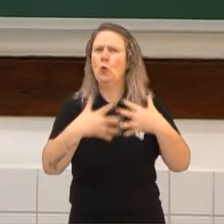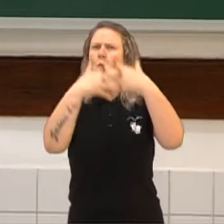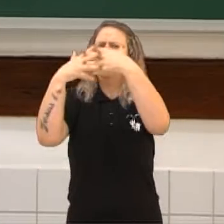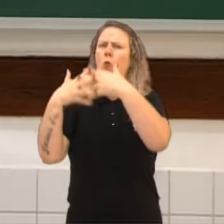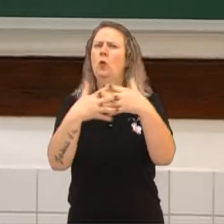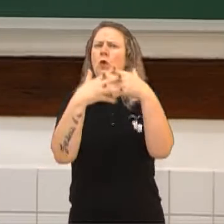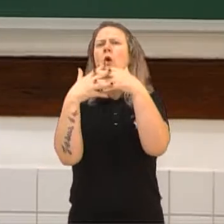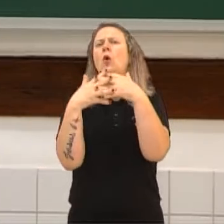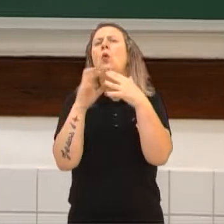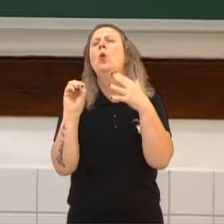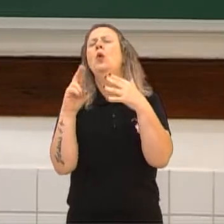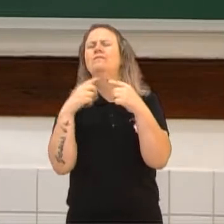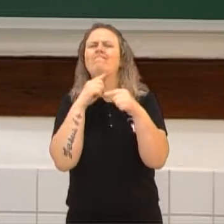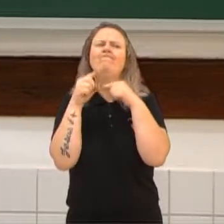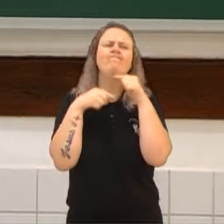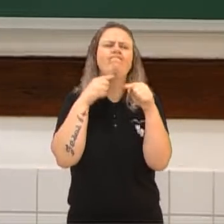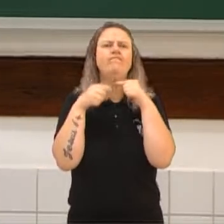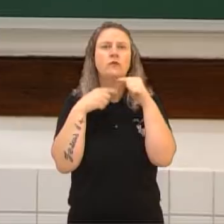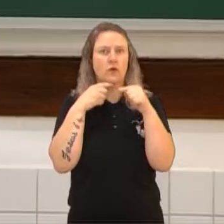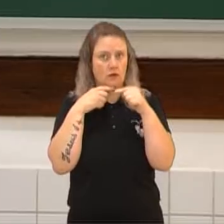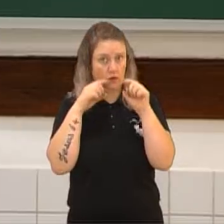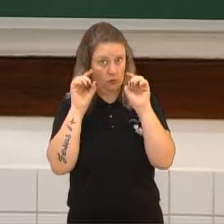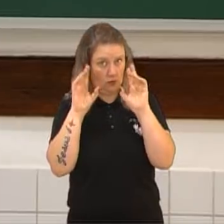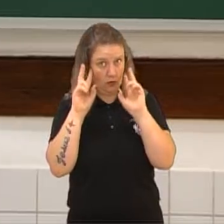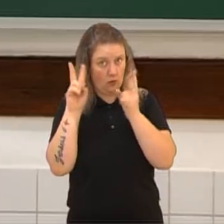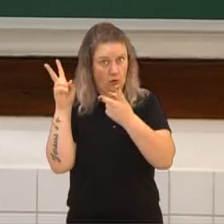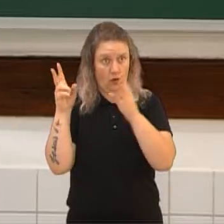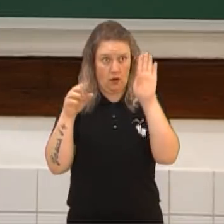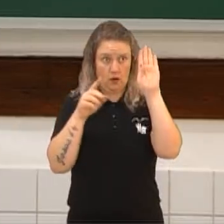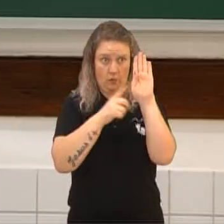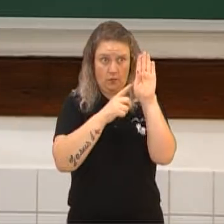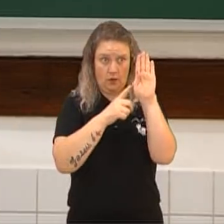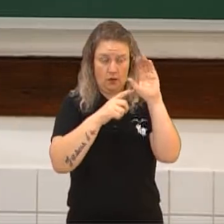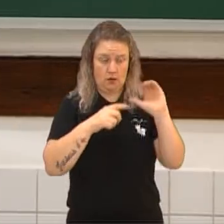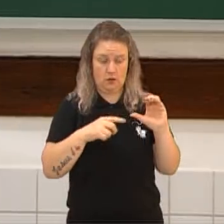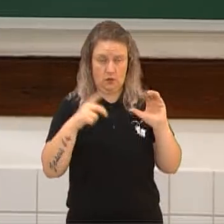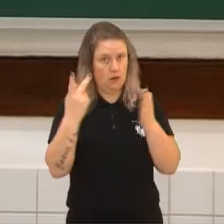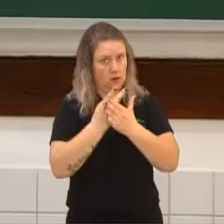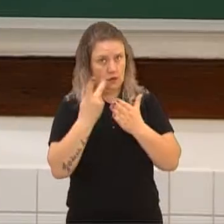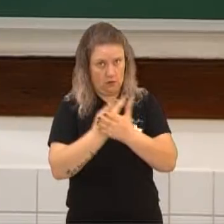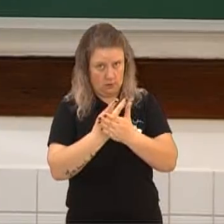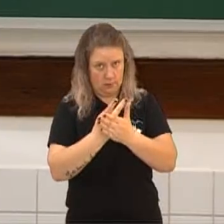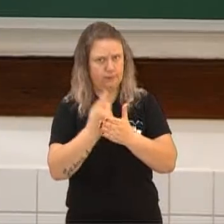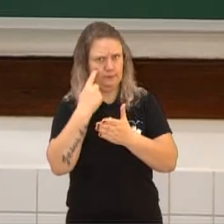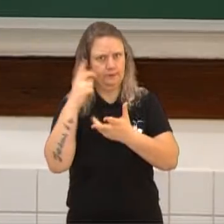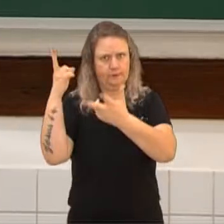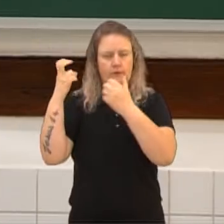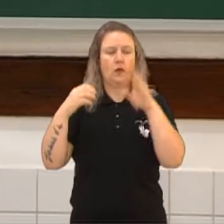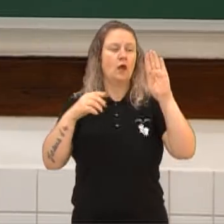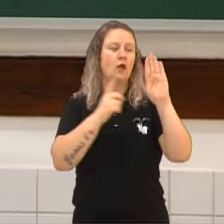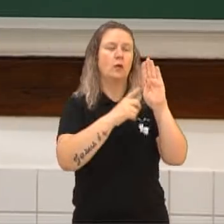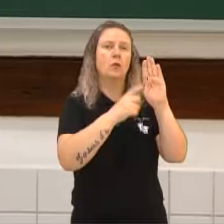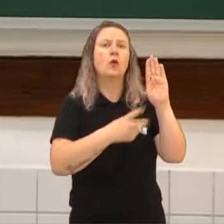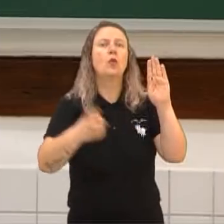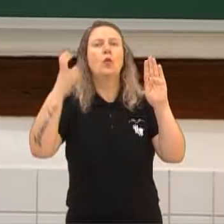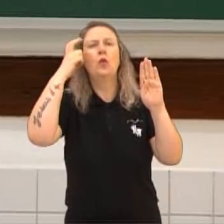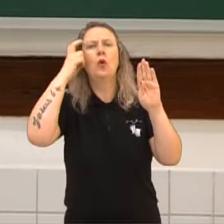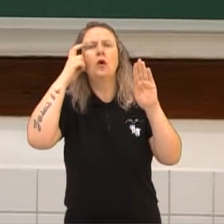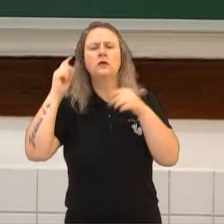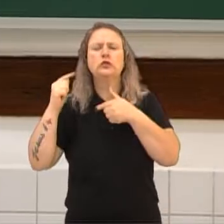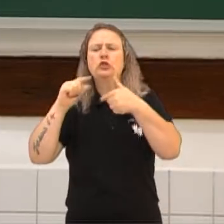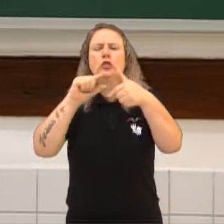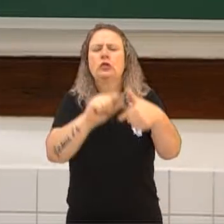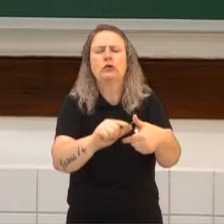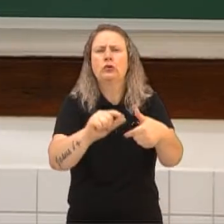confusão, uma dúvida, né? Então vamos lá, só confirmar que elas não são as corretas. Então a alternativa B: a cultura erudita está